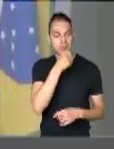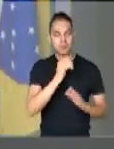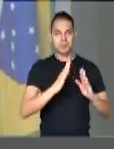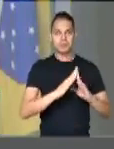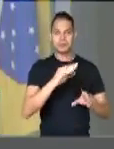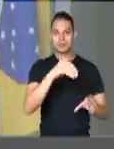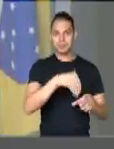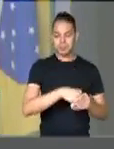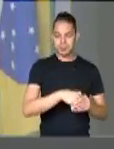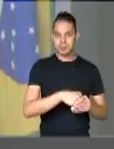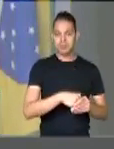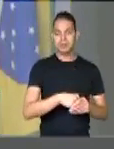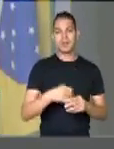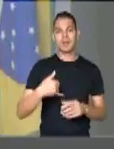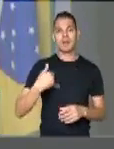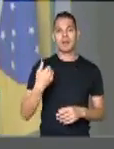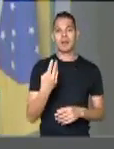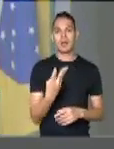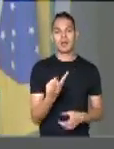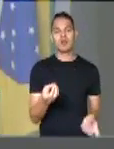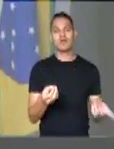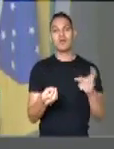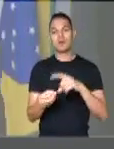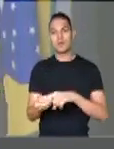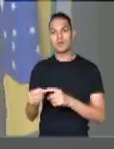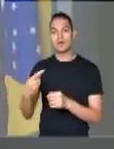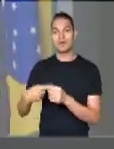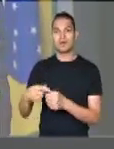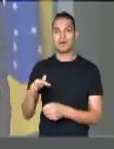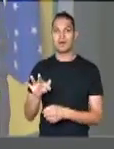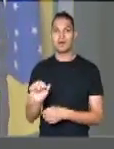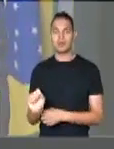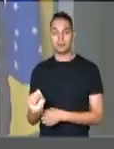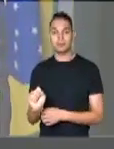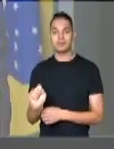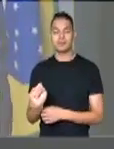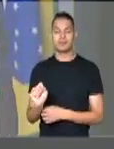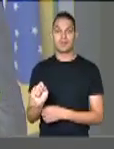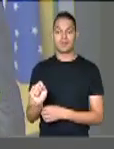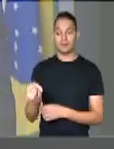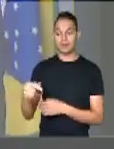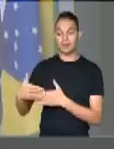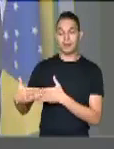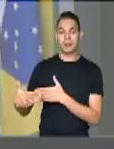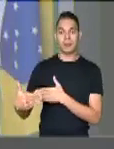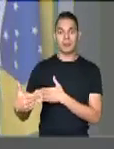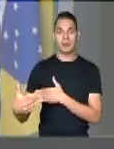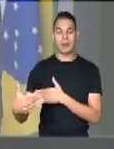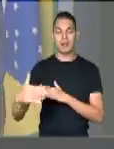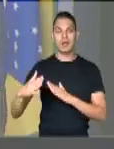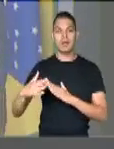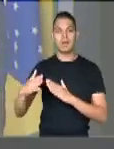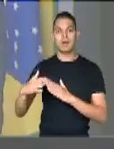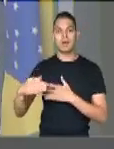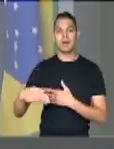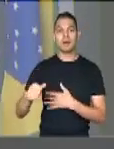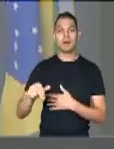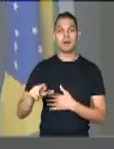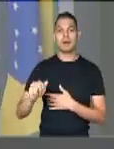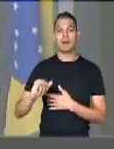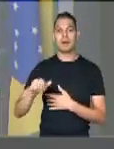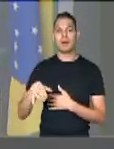Marajó, e aos 3 anos de idade voltei para a feira novamente. E daí em diante, morando no Marajó,